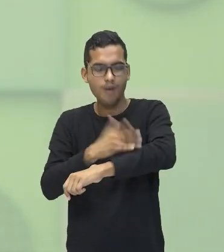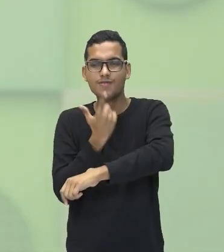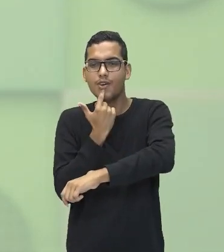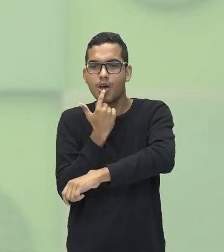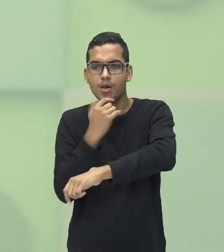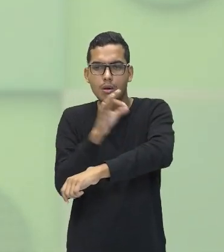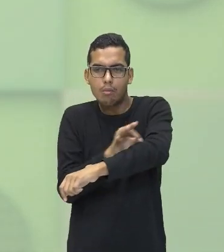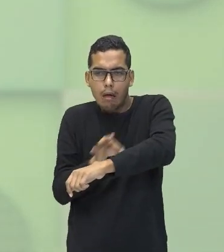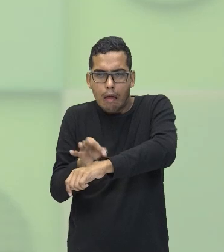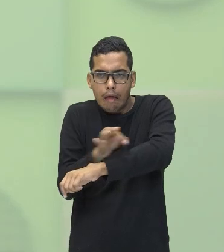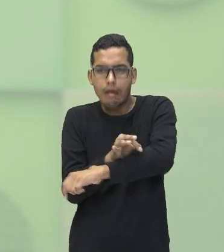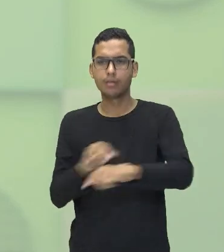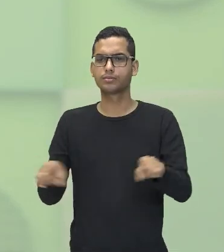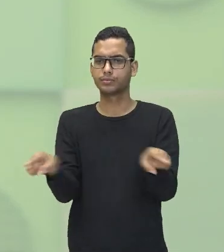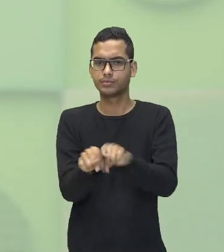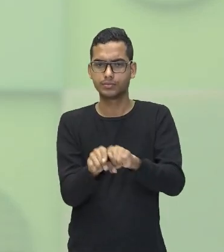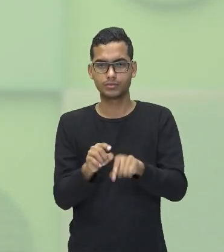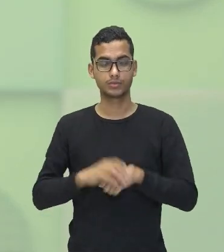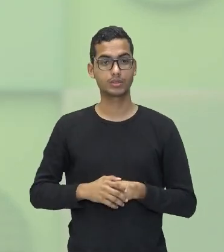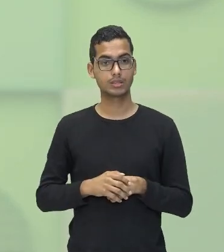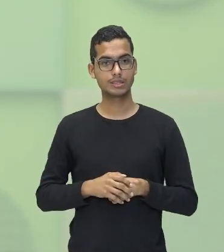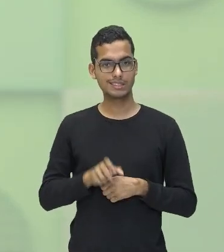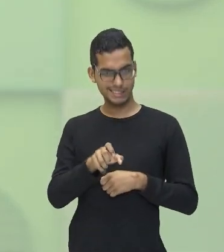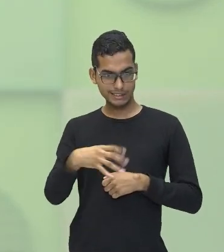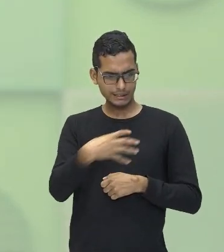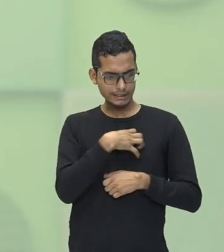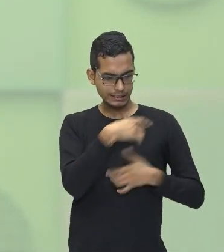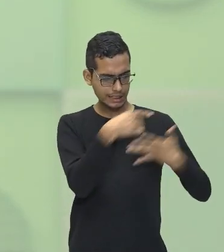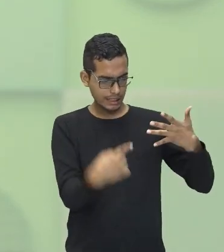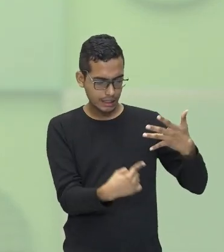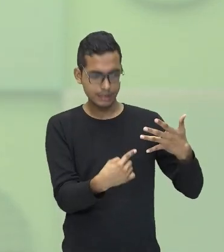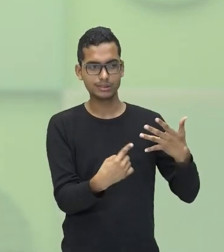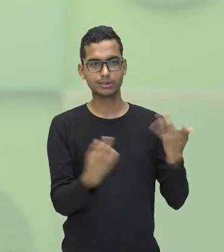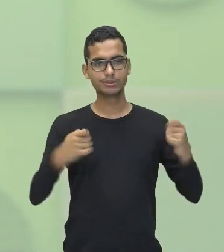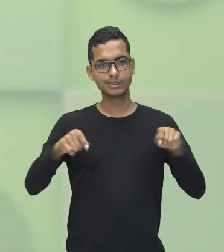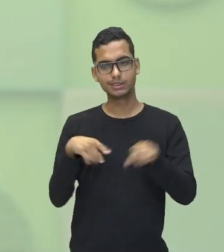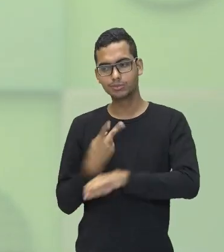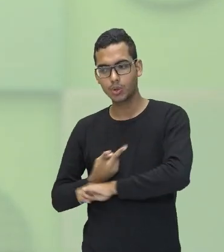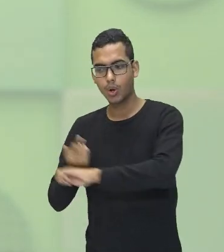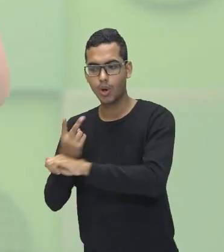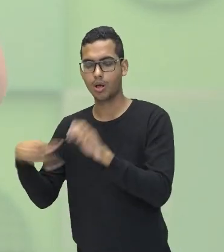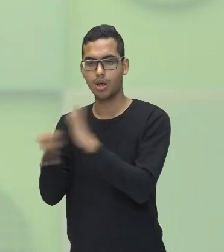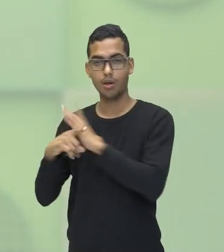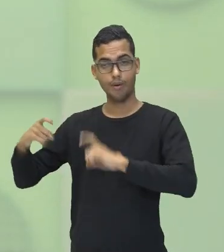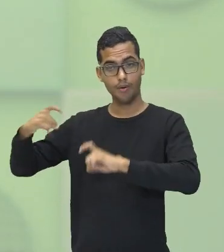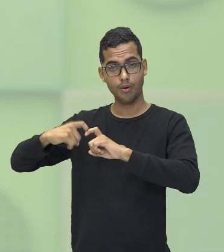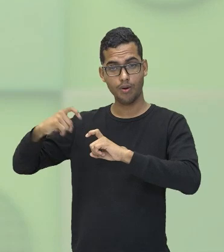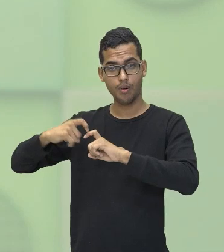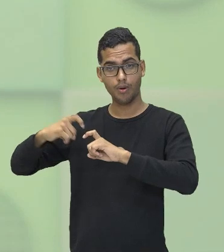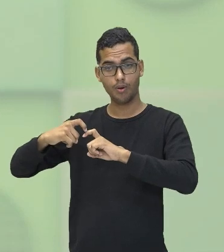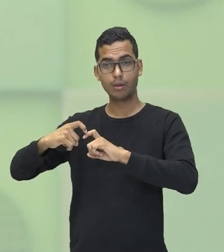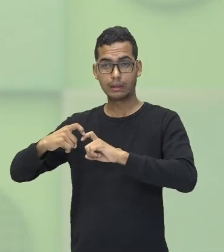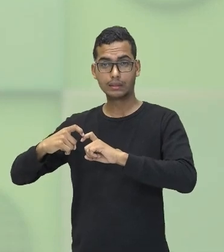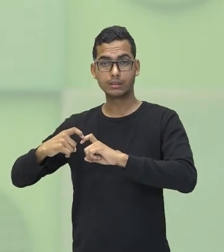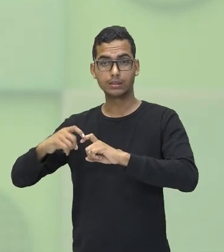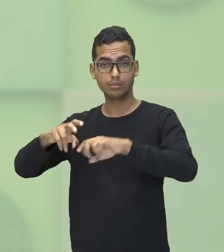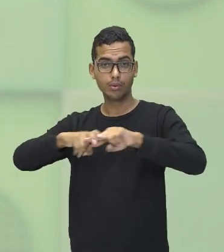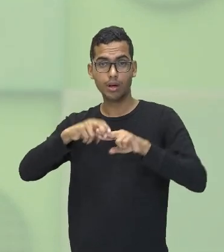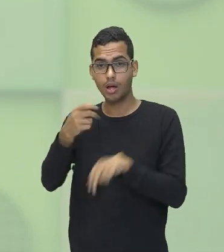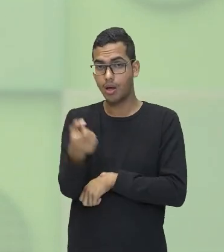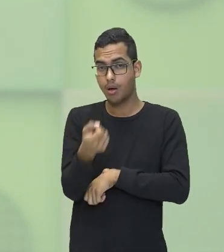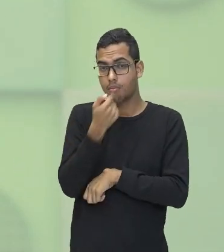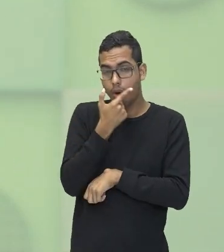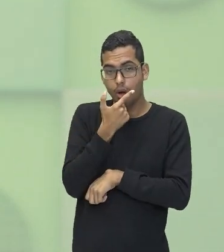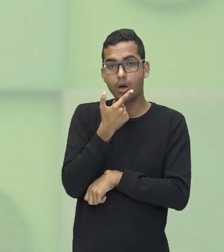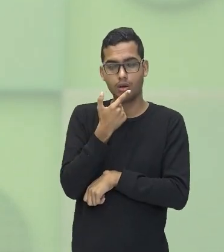buscar o médico, porque o médico vai passar os exames específicos e existem medicamentos que não podem ser tomados,